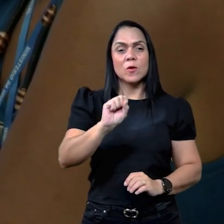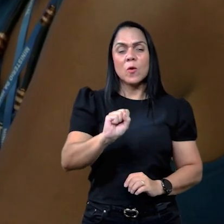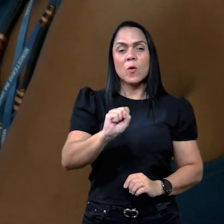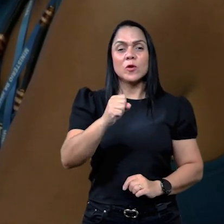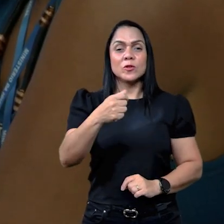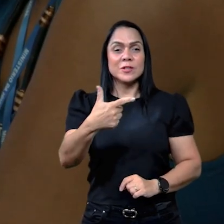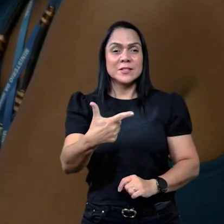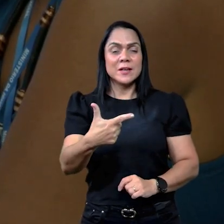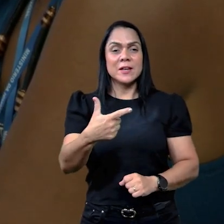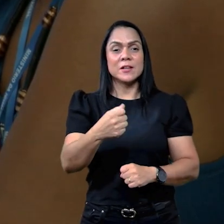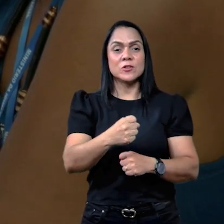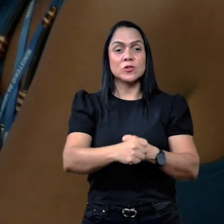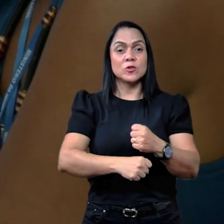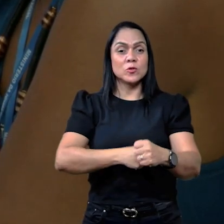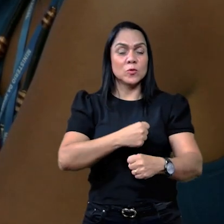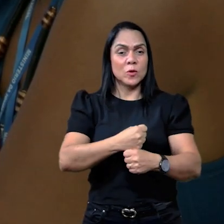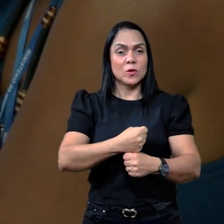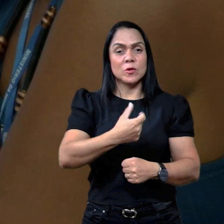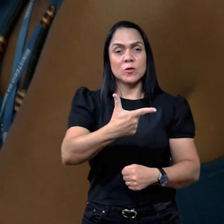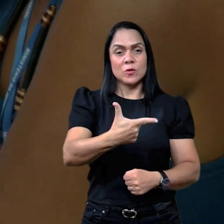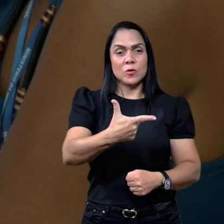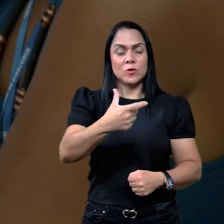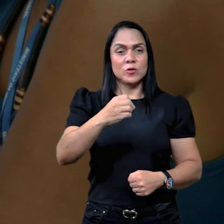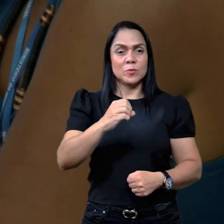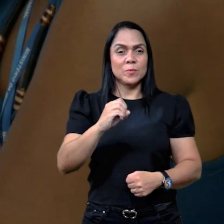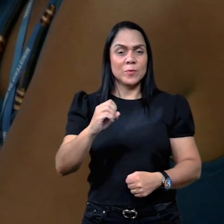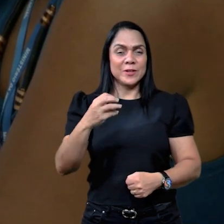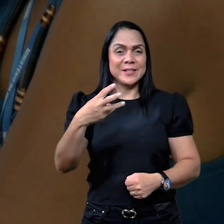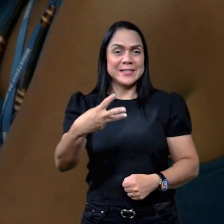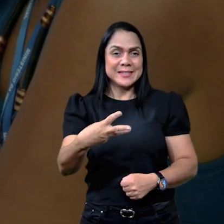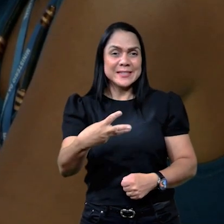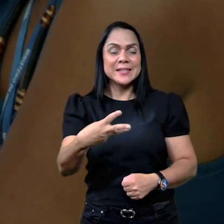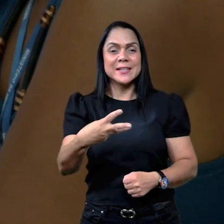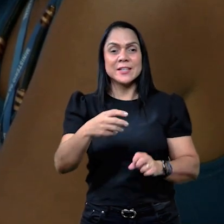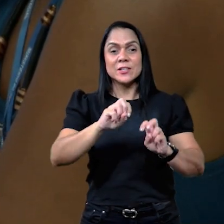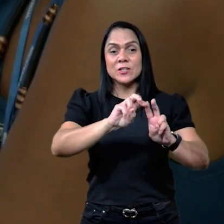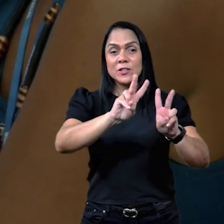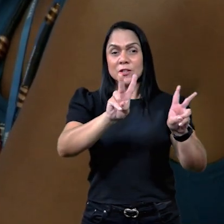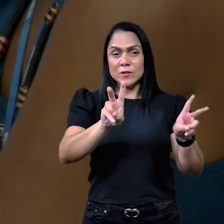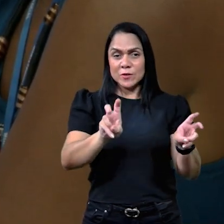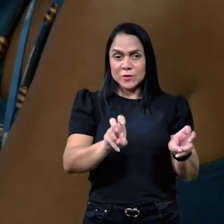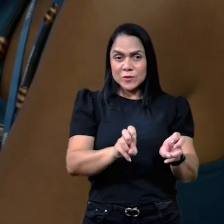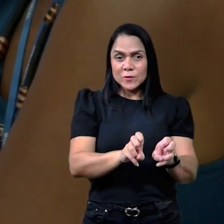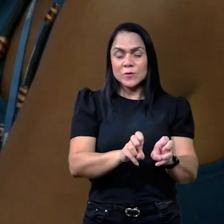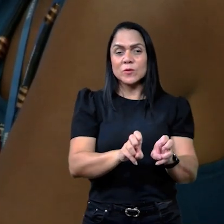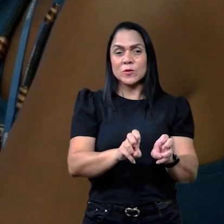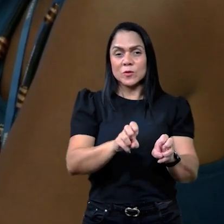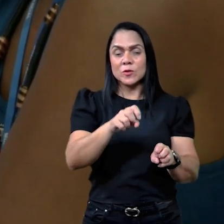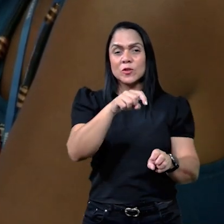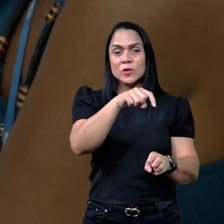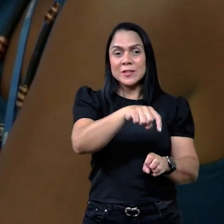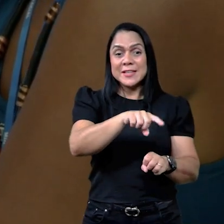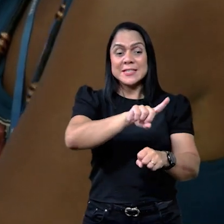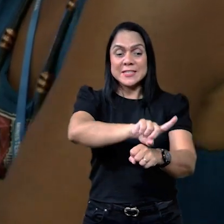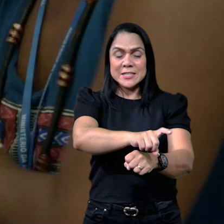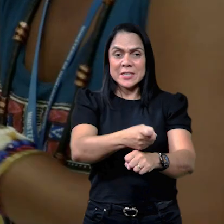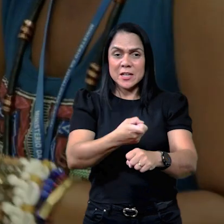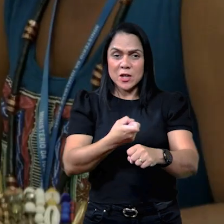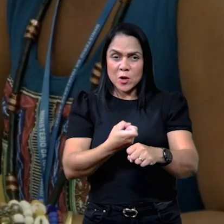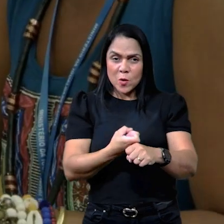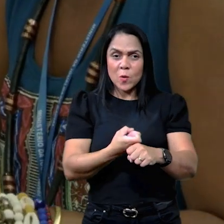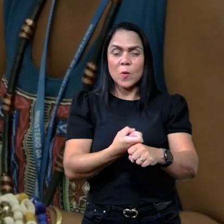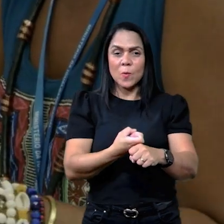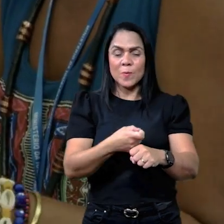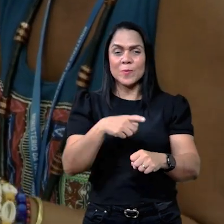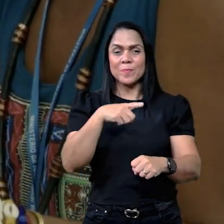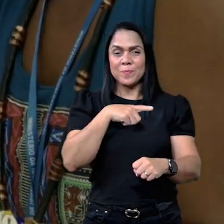de 2003, que define, né, sobre a regularização fundiária de quilombos, de territórios quilombolas,